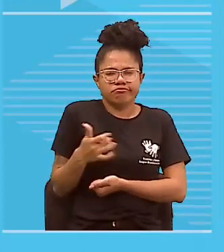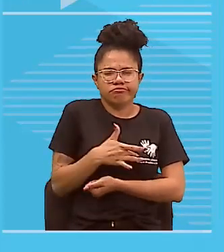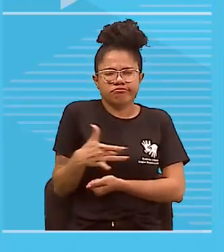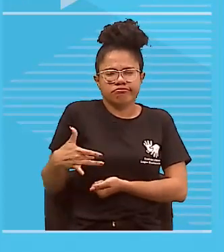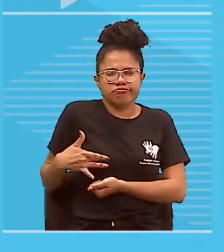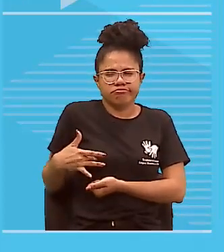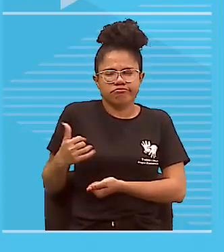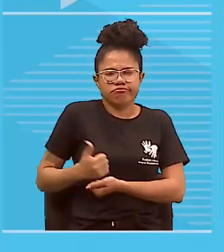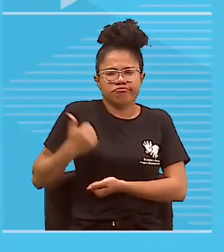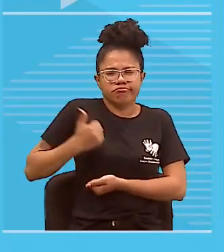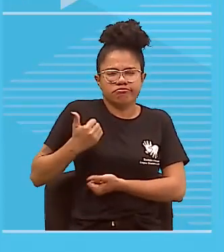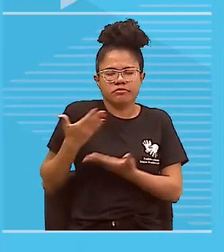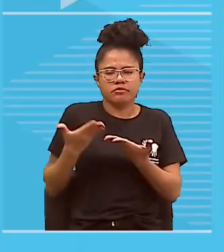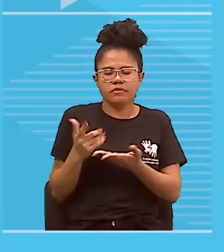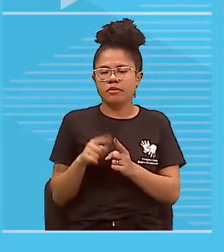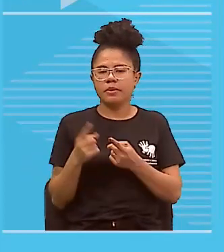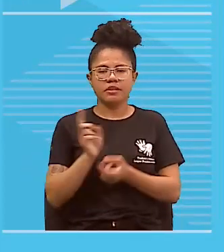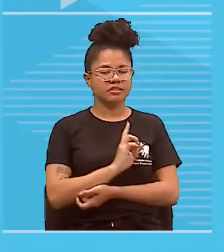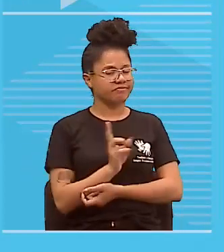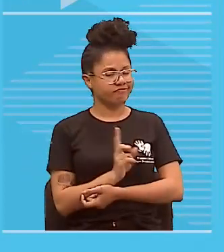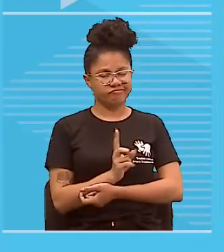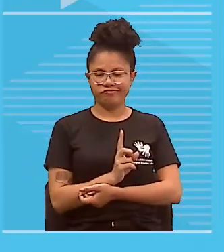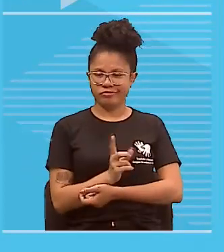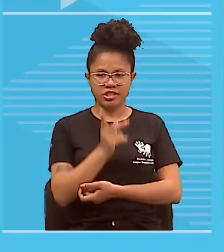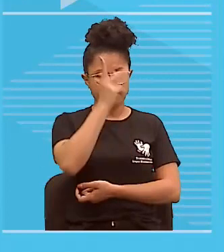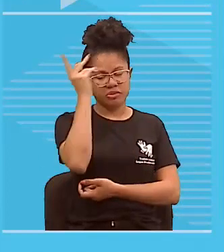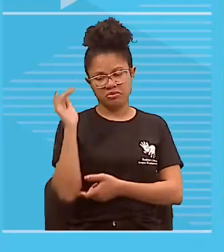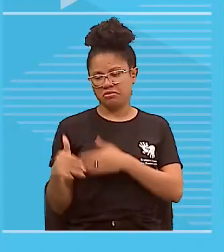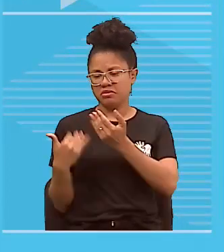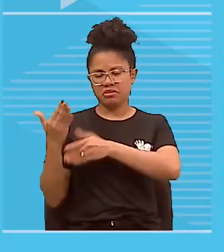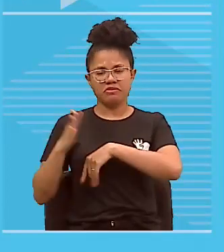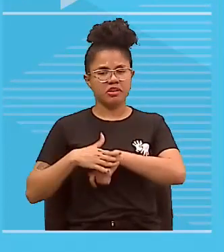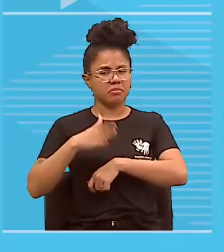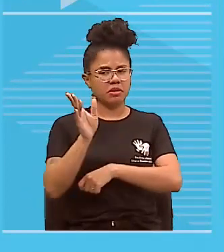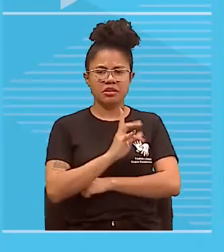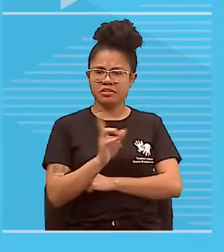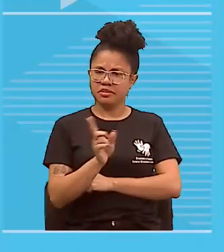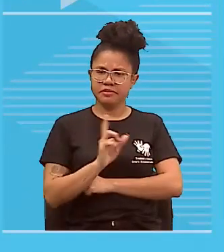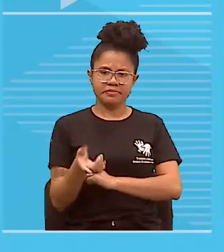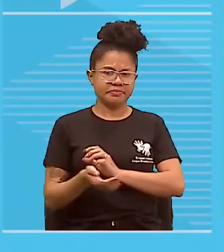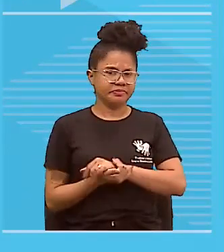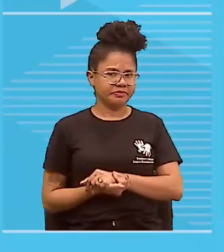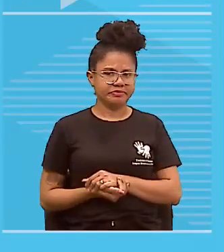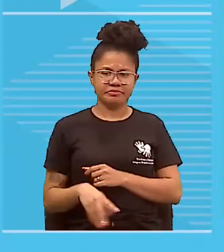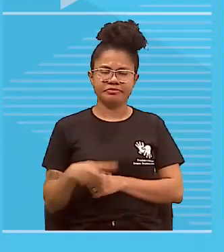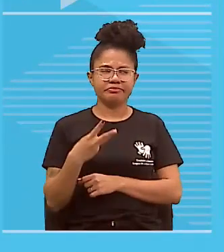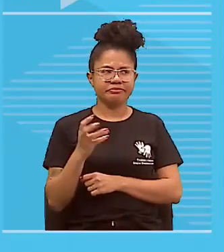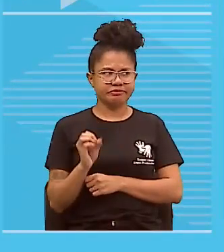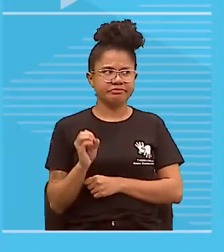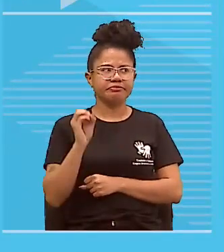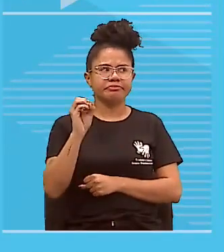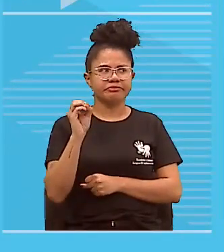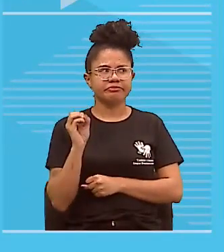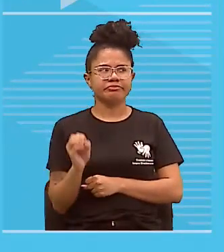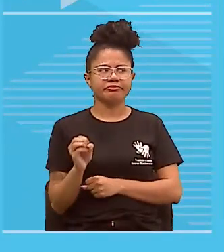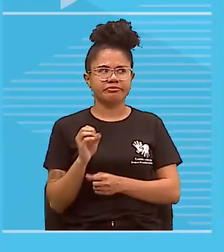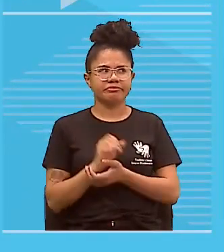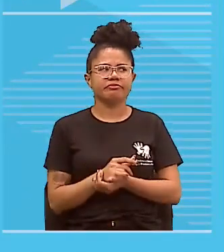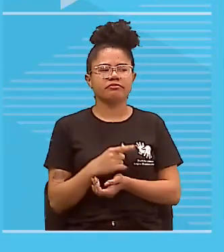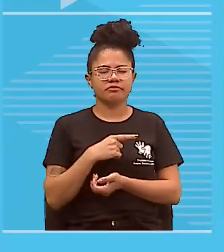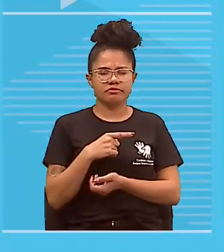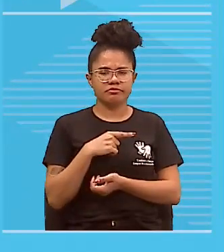pessoas não... Sinceramente, eu não acho que as pessoas mudaram para melhor, assim, nem 30% com a Covid. Teve gente que mudou, foi para